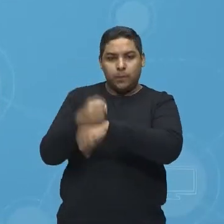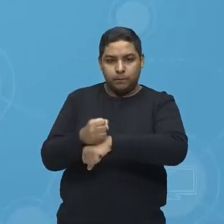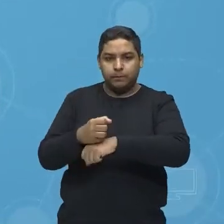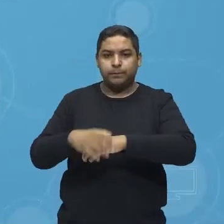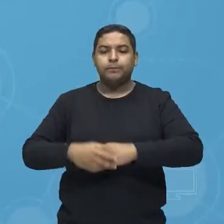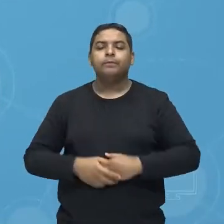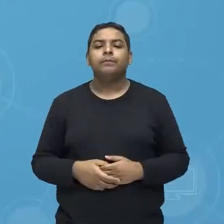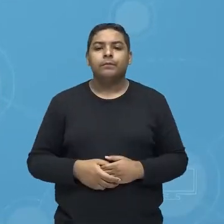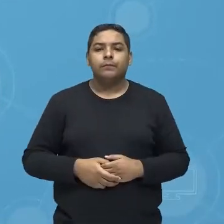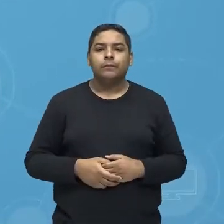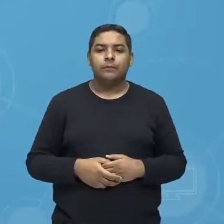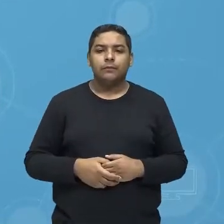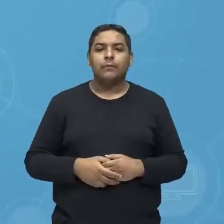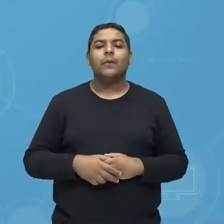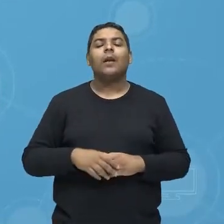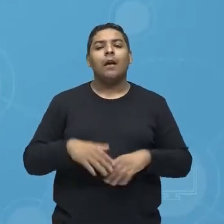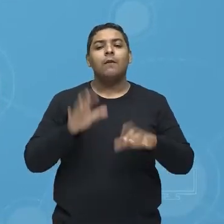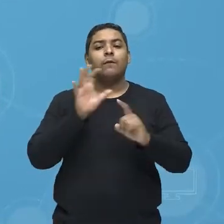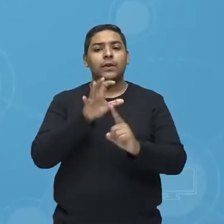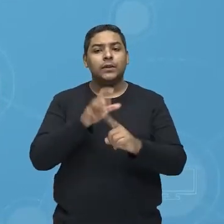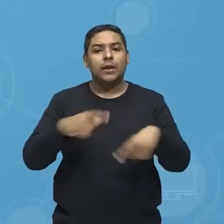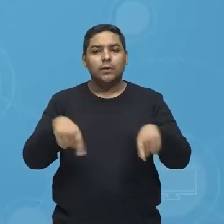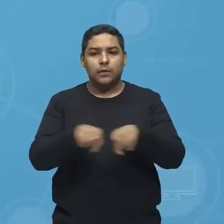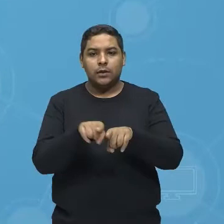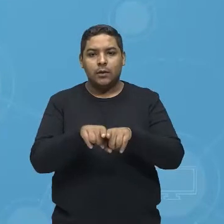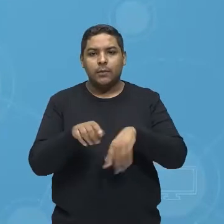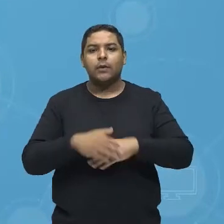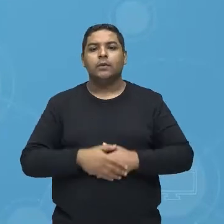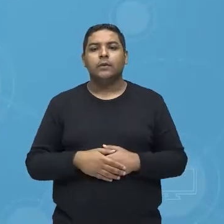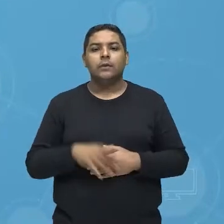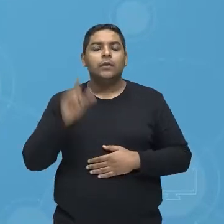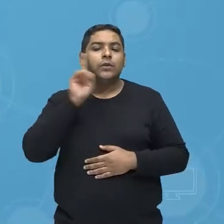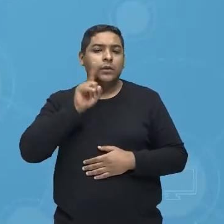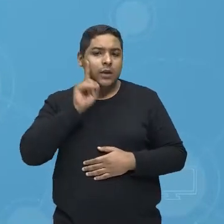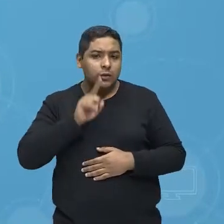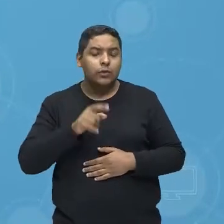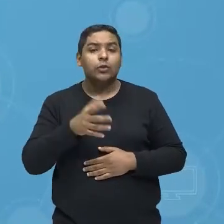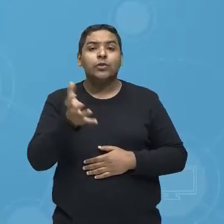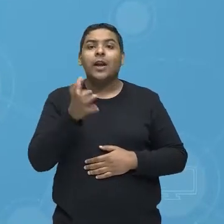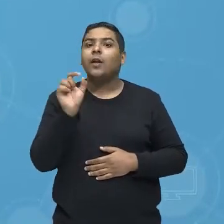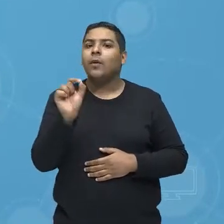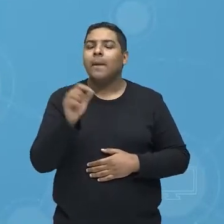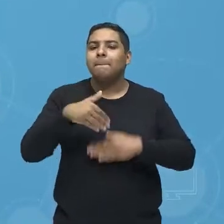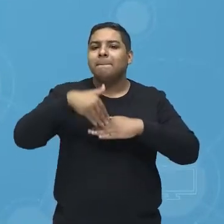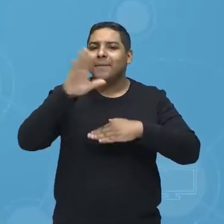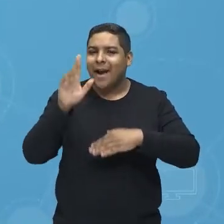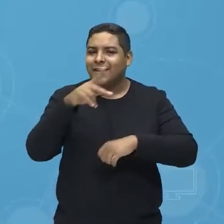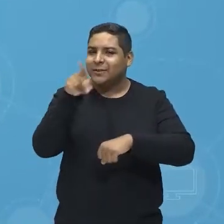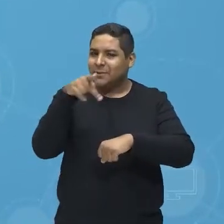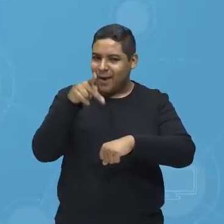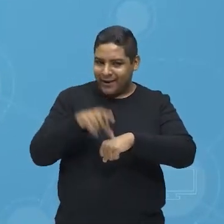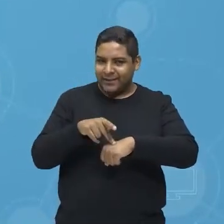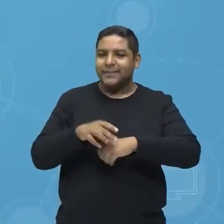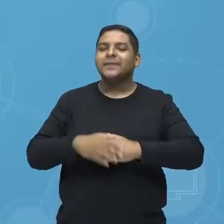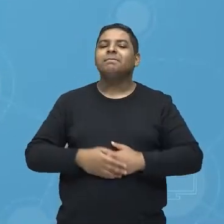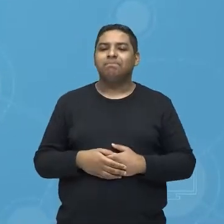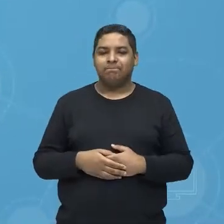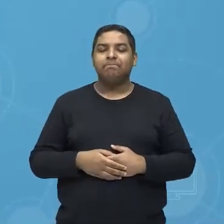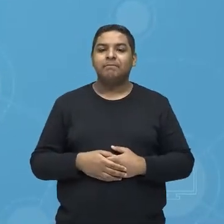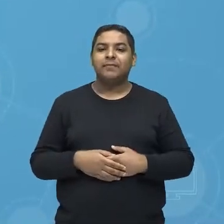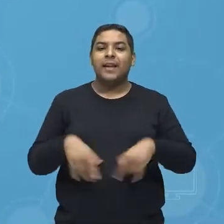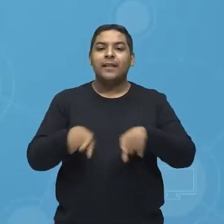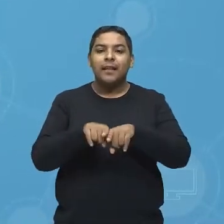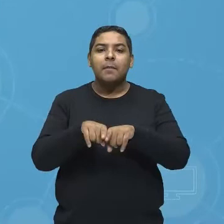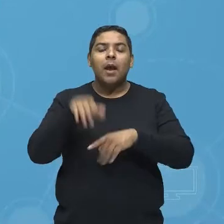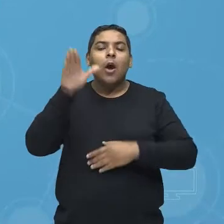né, acaba influenciando, mas não só o Japão, os Estados Unidos queria mais países, e um deles também eles começam a observar aí